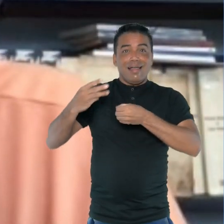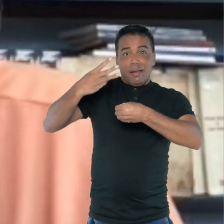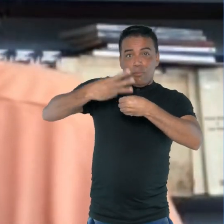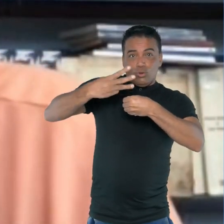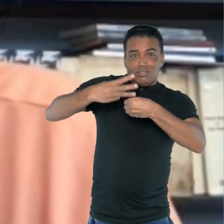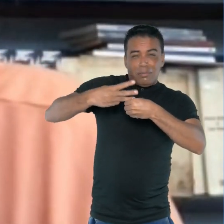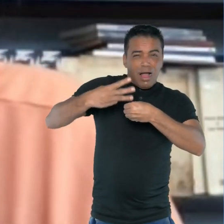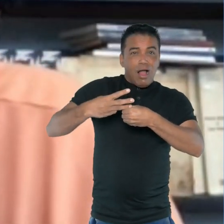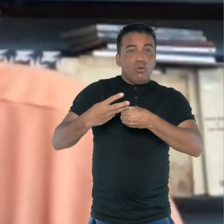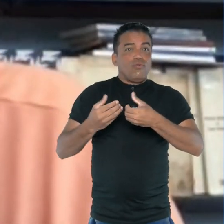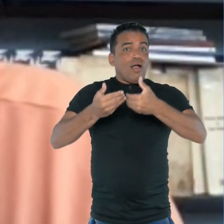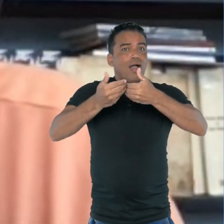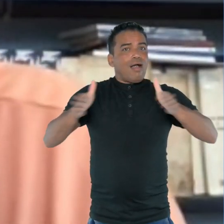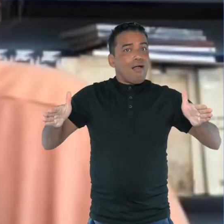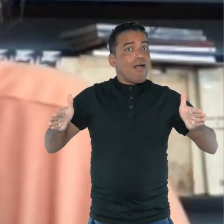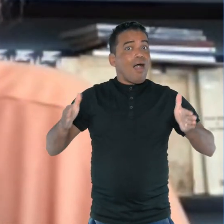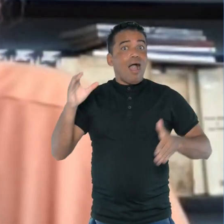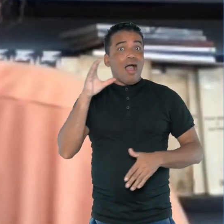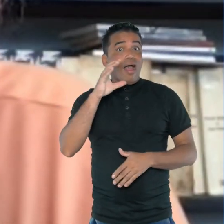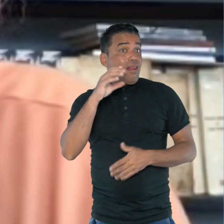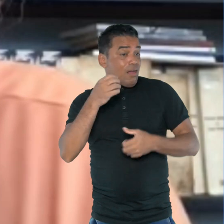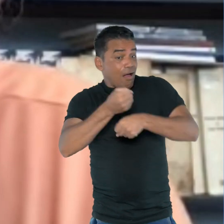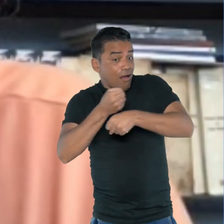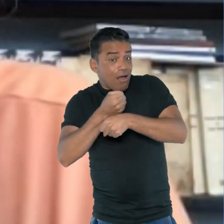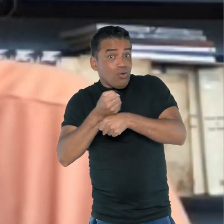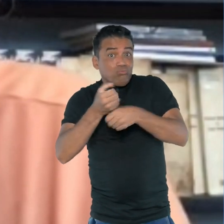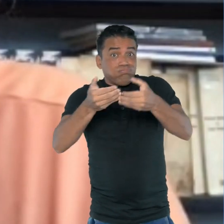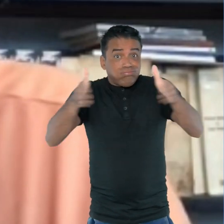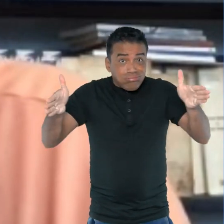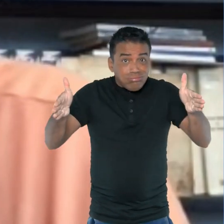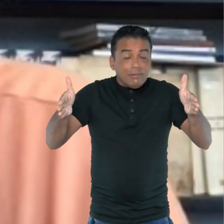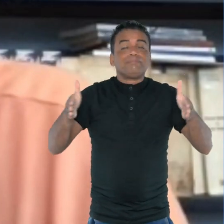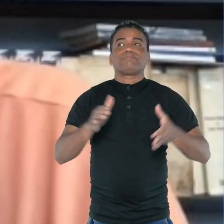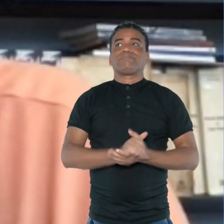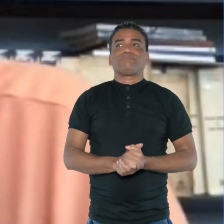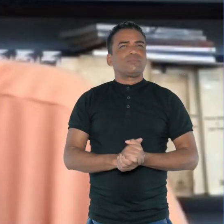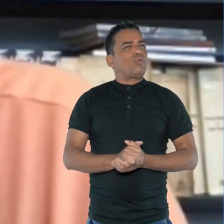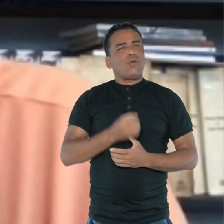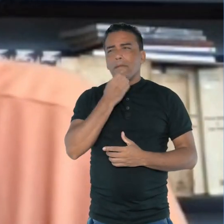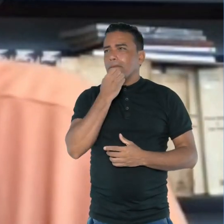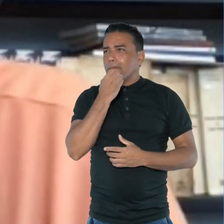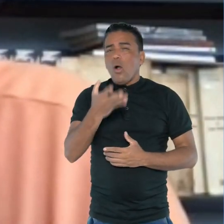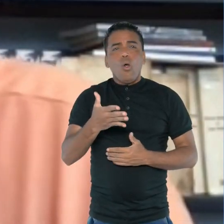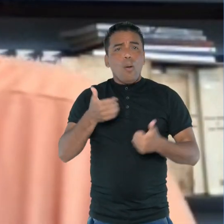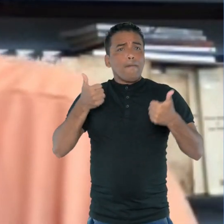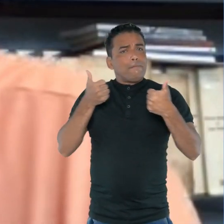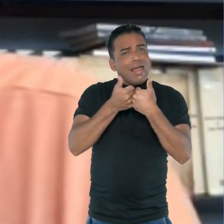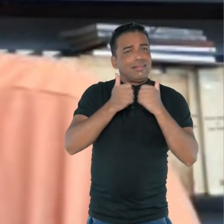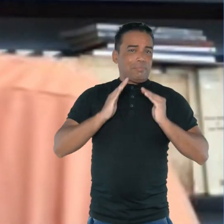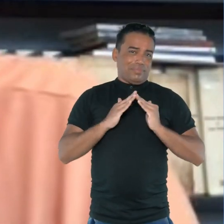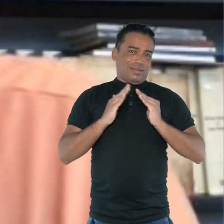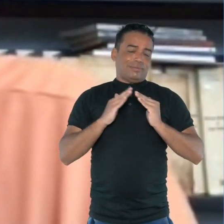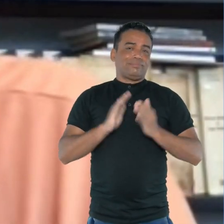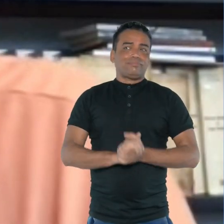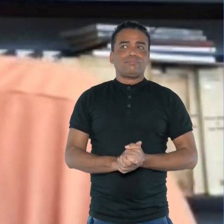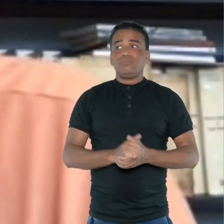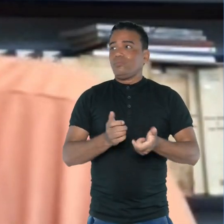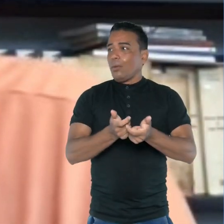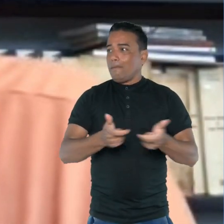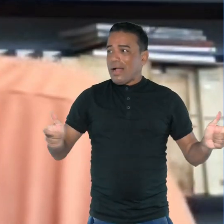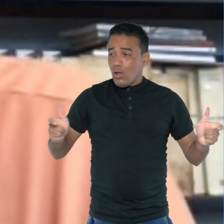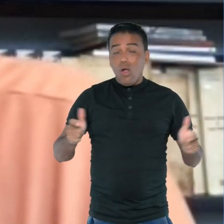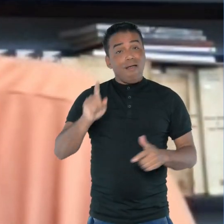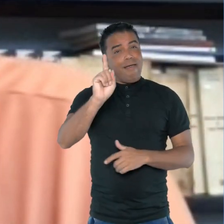tempo ali, naquele ano mesmo. Então, foi uma coincidência muito boa para mim. E coincidência maior